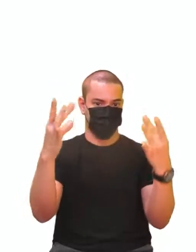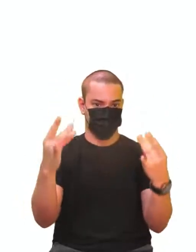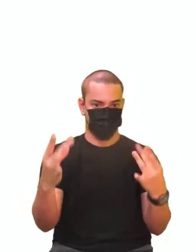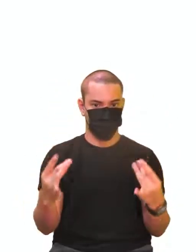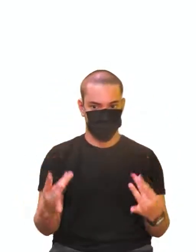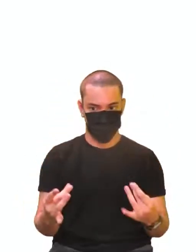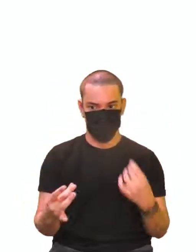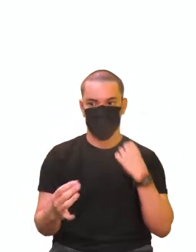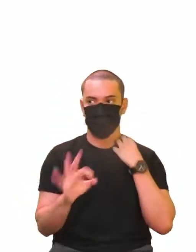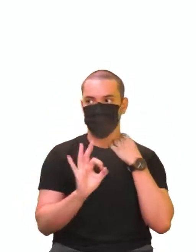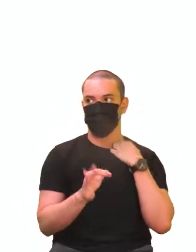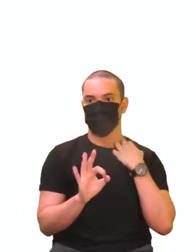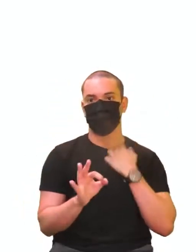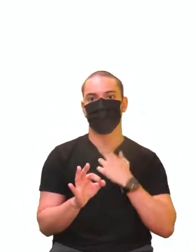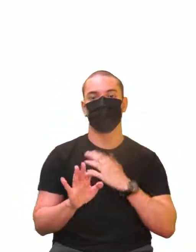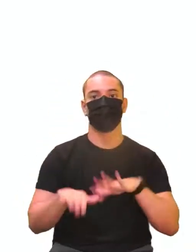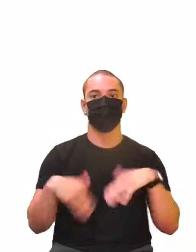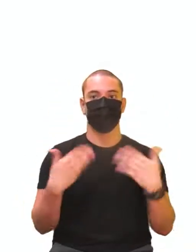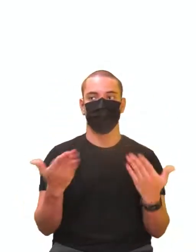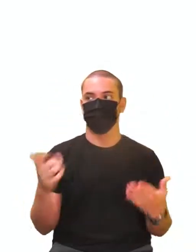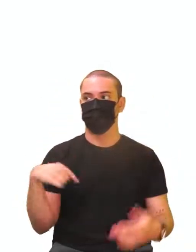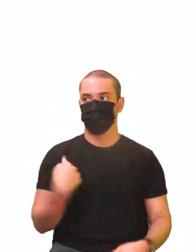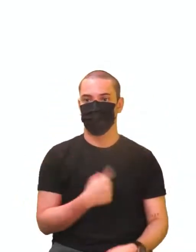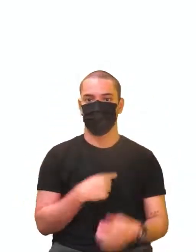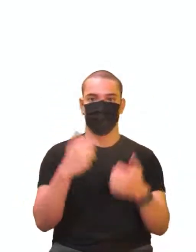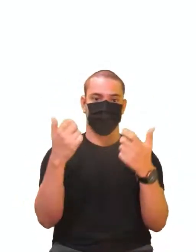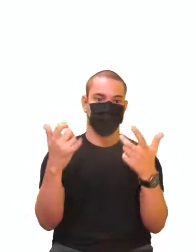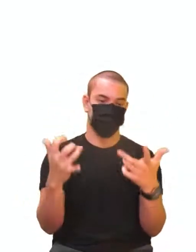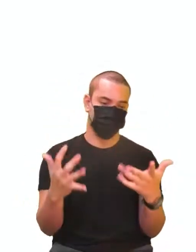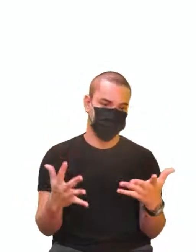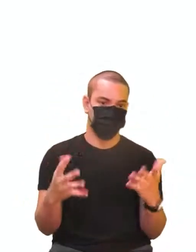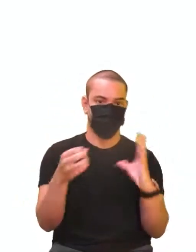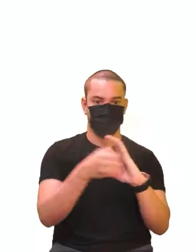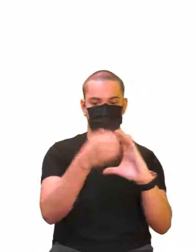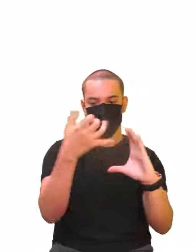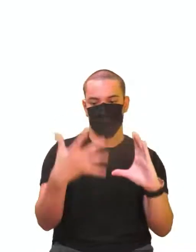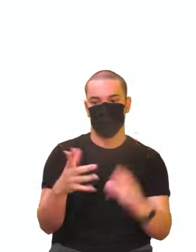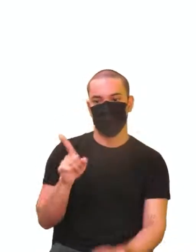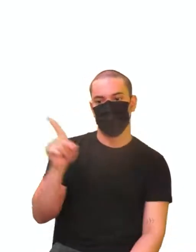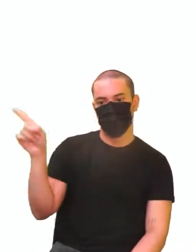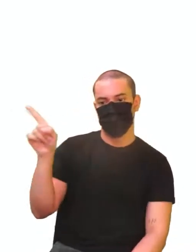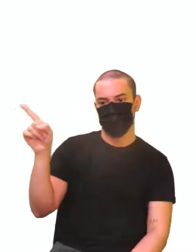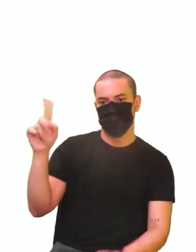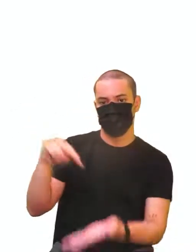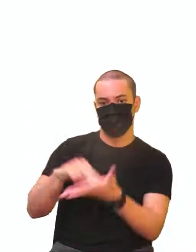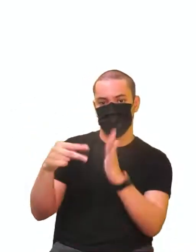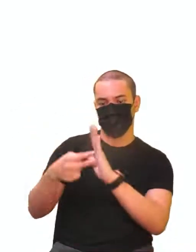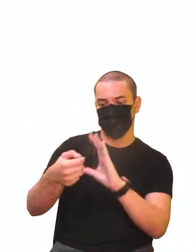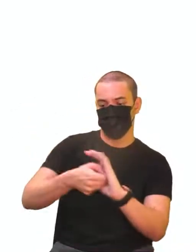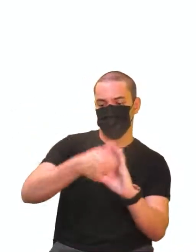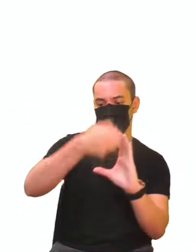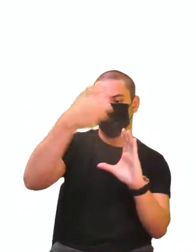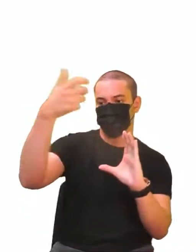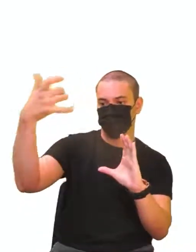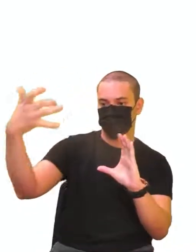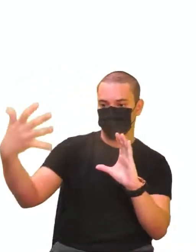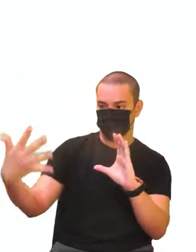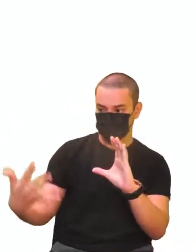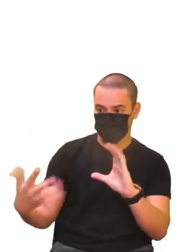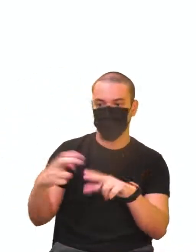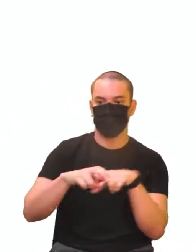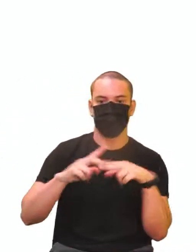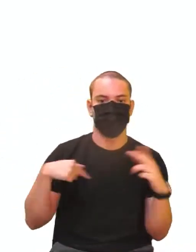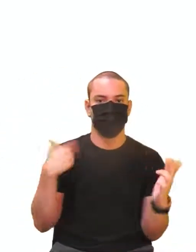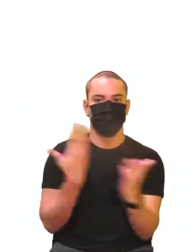heranças, né? Inicialmente, a gente está falando de caracteres. O que é caracteres? São as características. E a gente vem